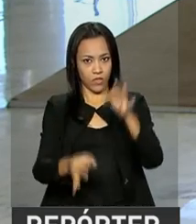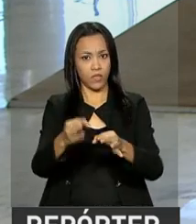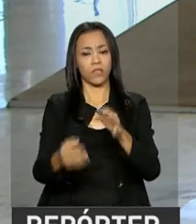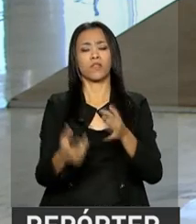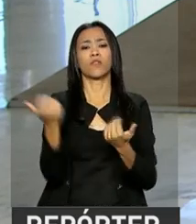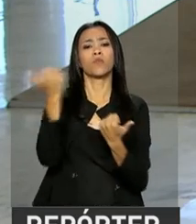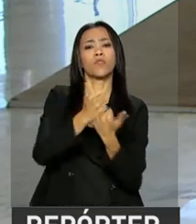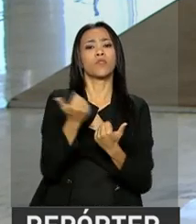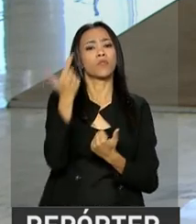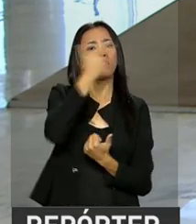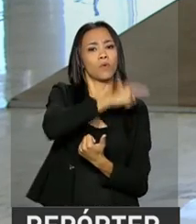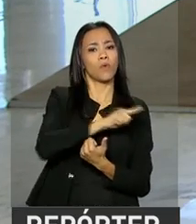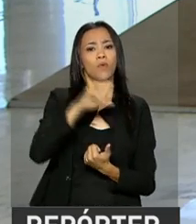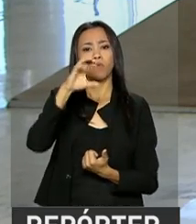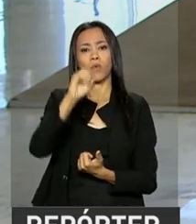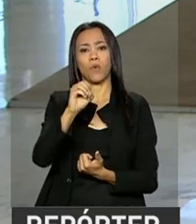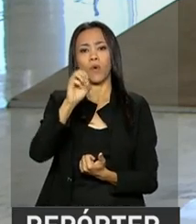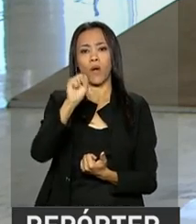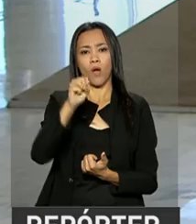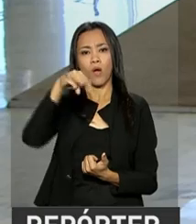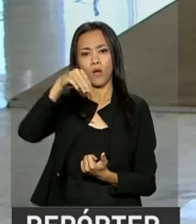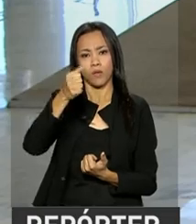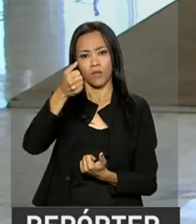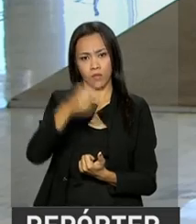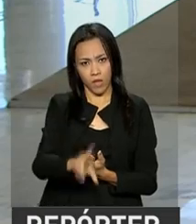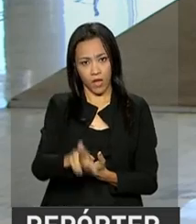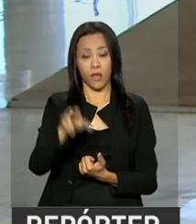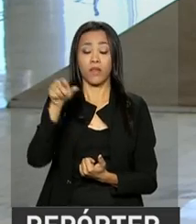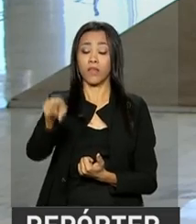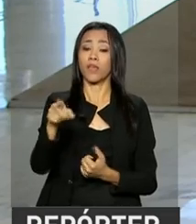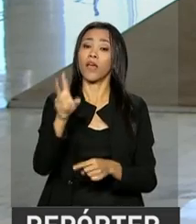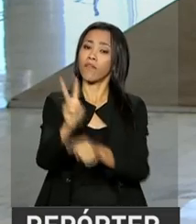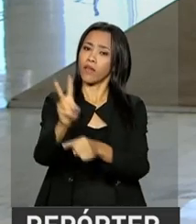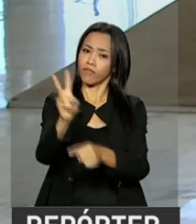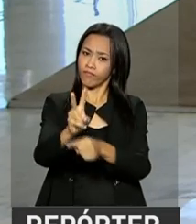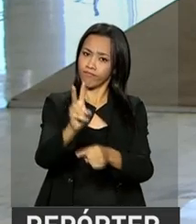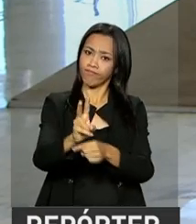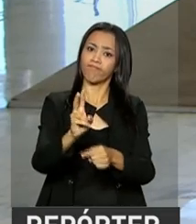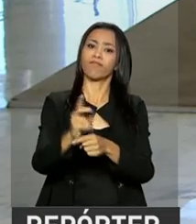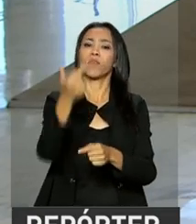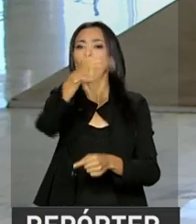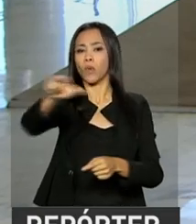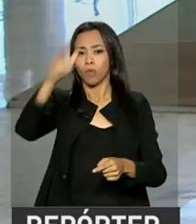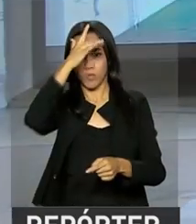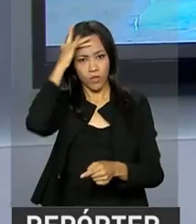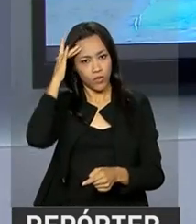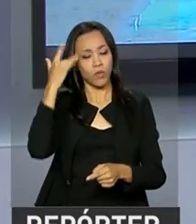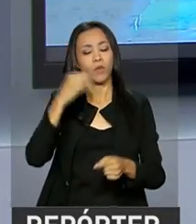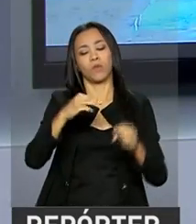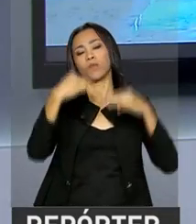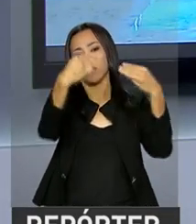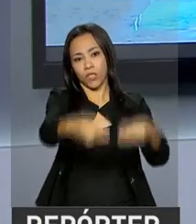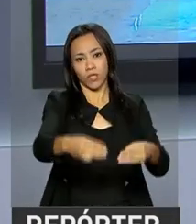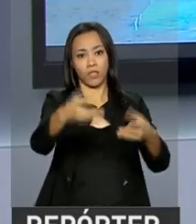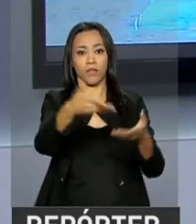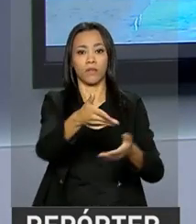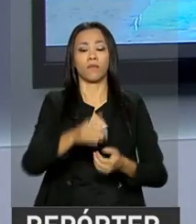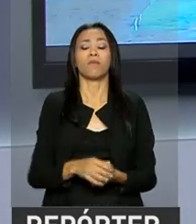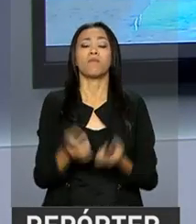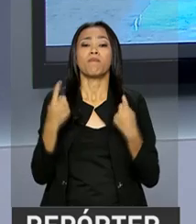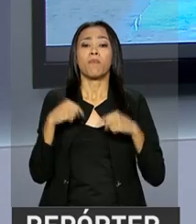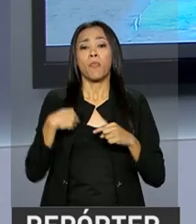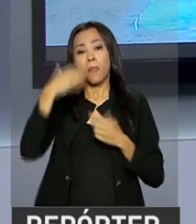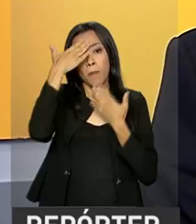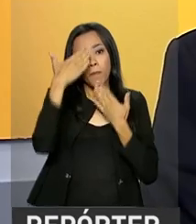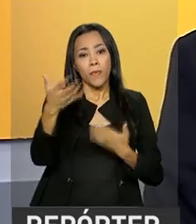antiga pasta será administrada interinamente pelo secretário executivo Wagner Rosário Leandro é com você tá OK Tá ISS Obrigado pelas